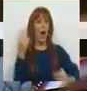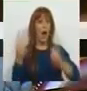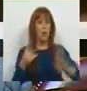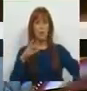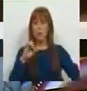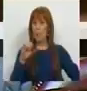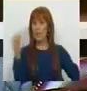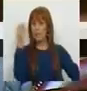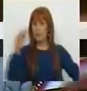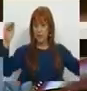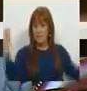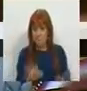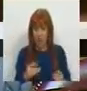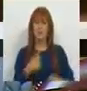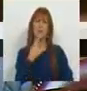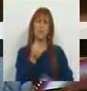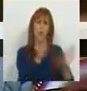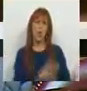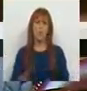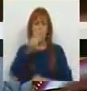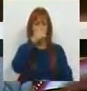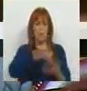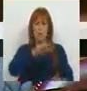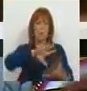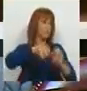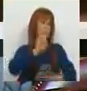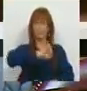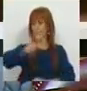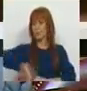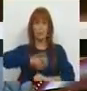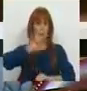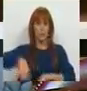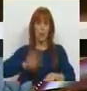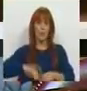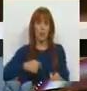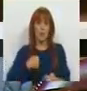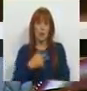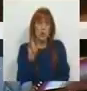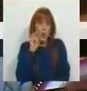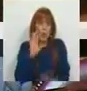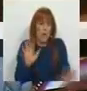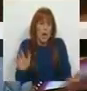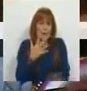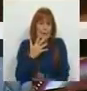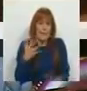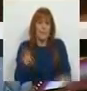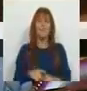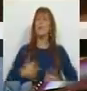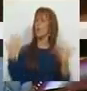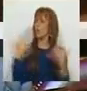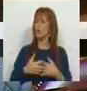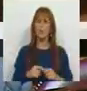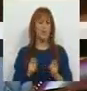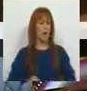casos, em 80% e muita produção acumulada foi destruída por razões de escrupulosa segurança. Ficaram em